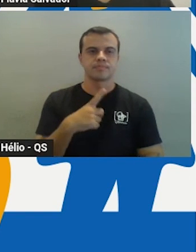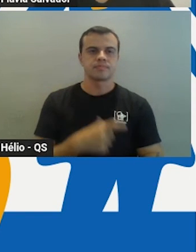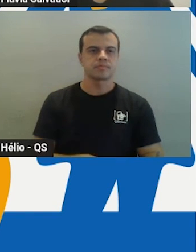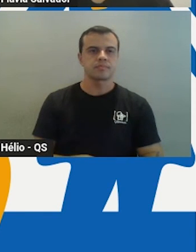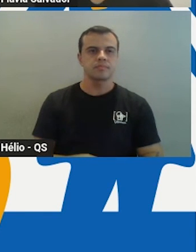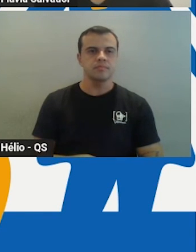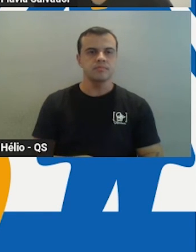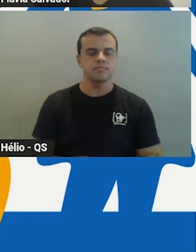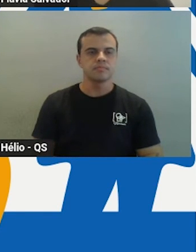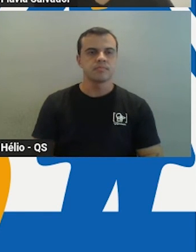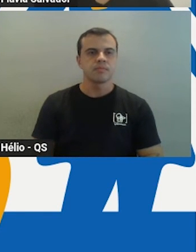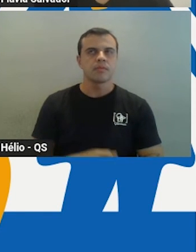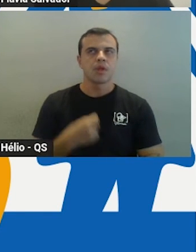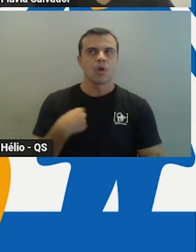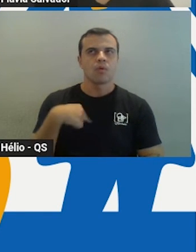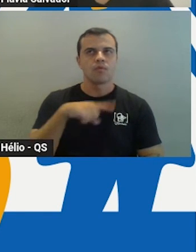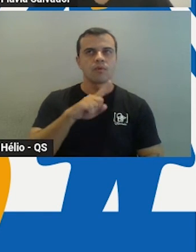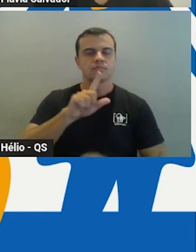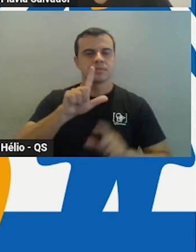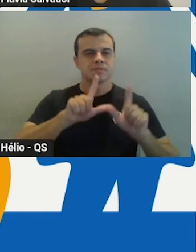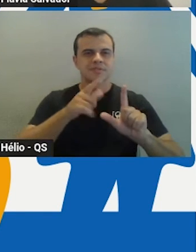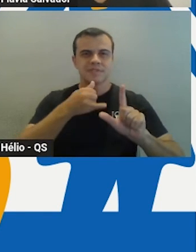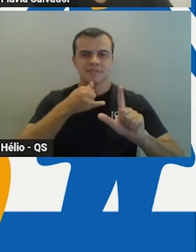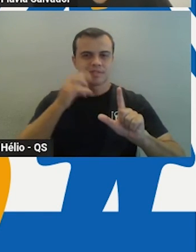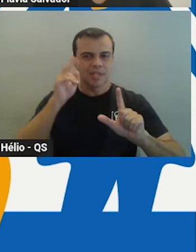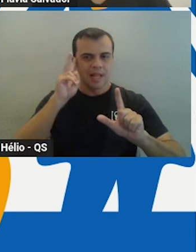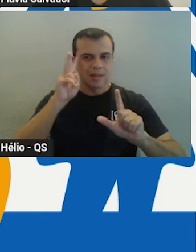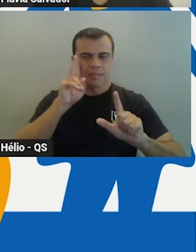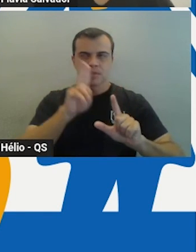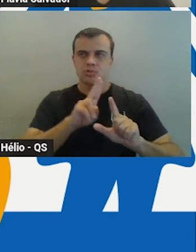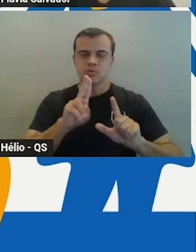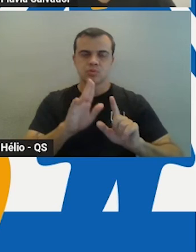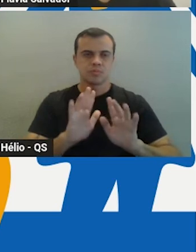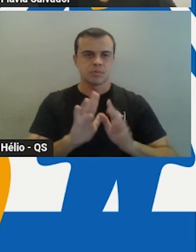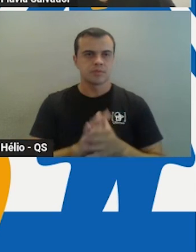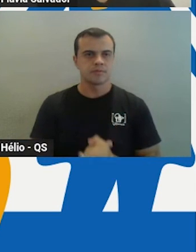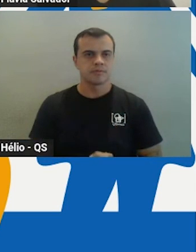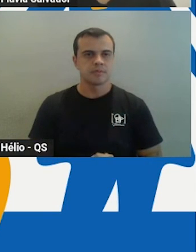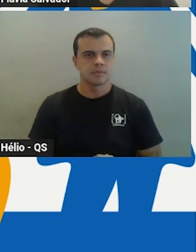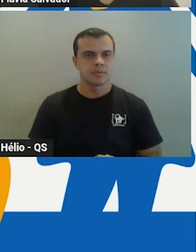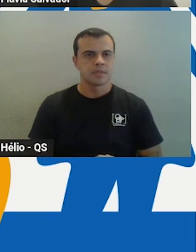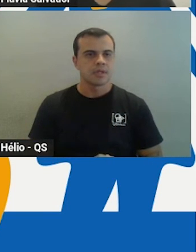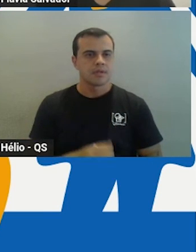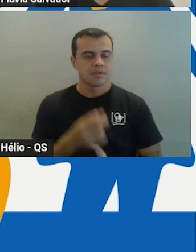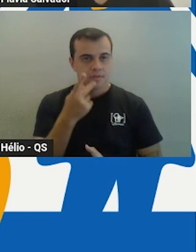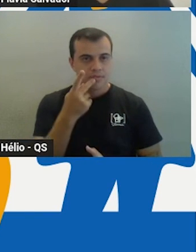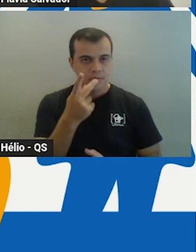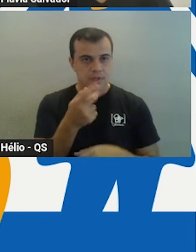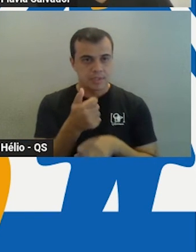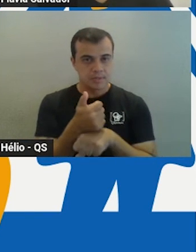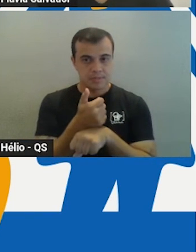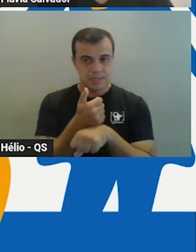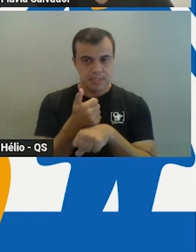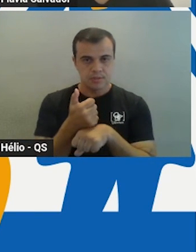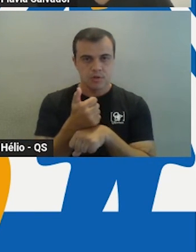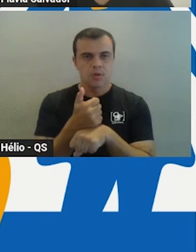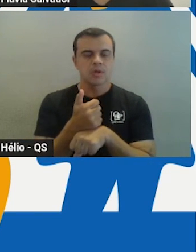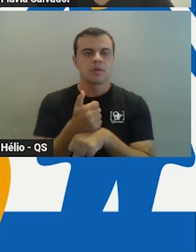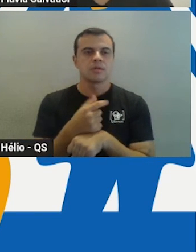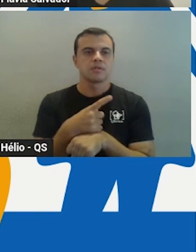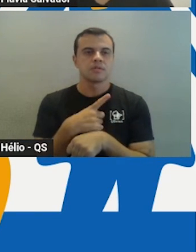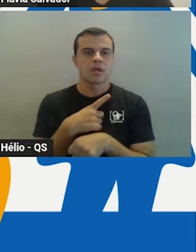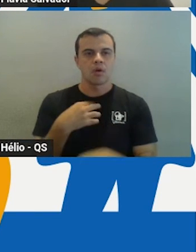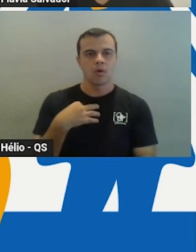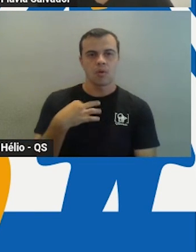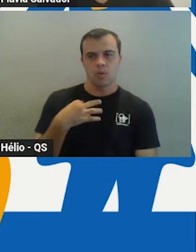vi uma reportagem, eu infelizmente não vou lembrar o nome da estilista, mas que ela se especializou em